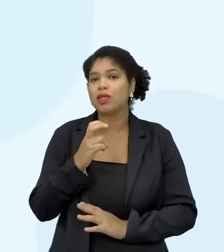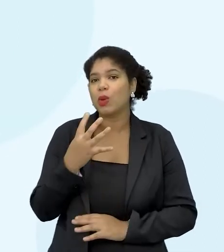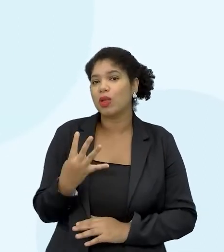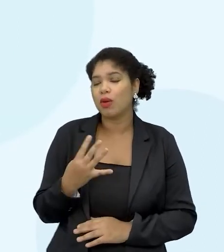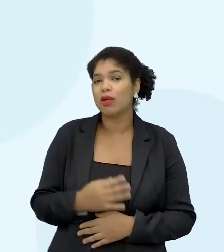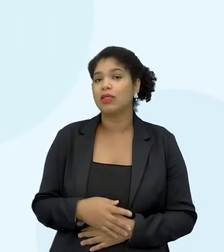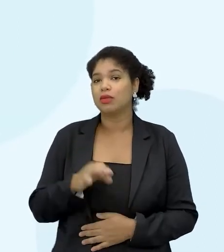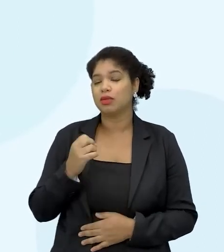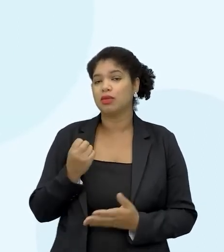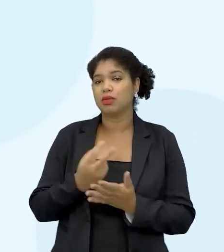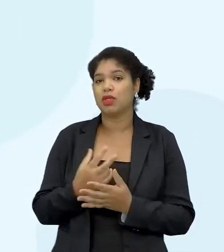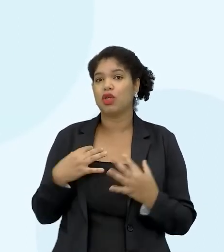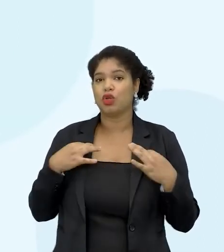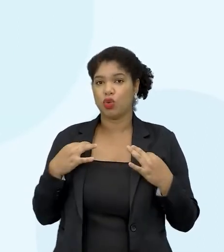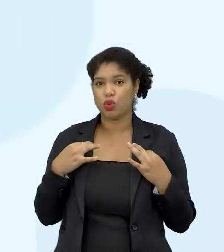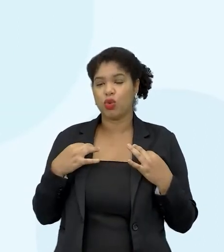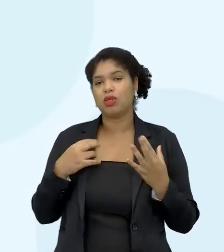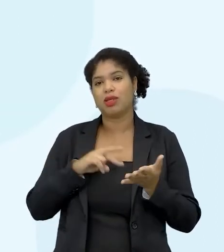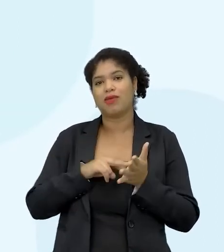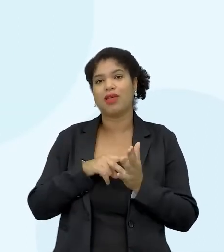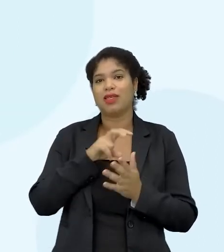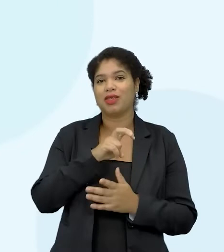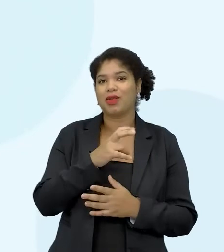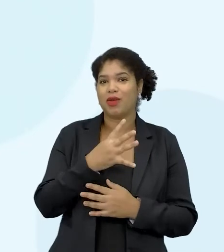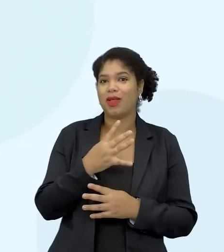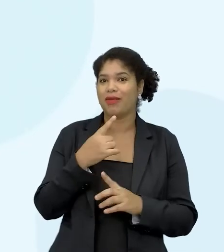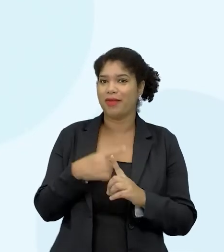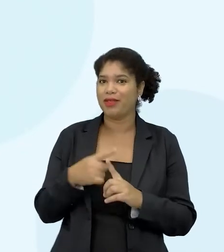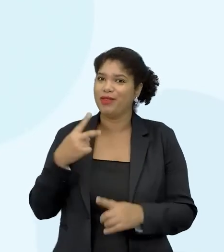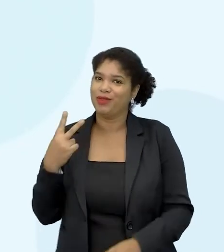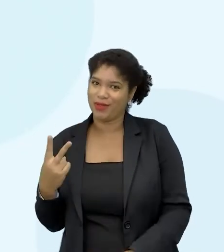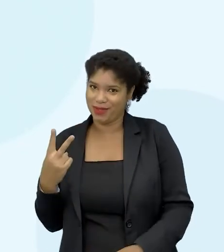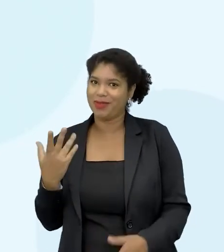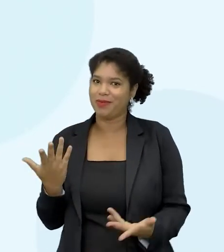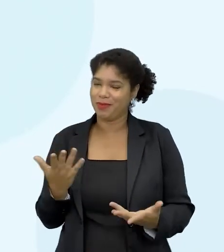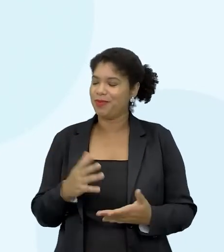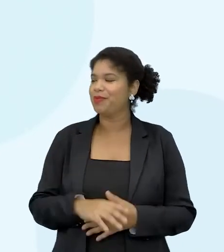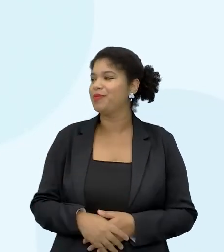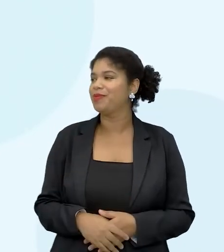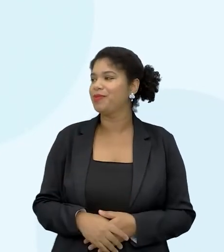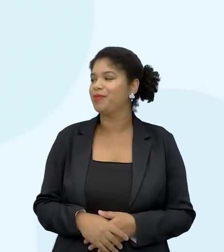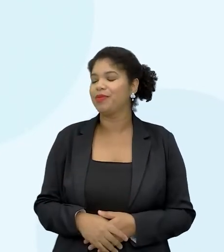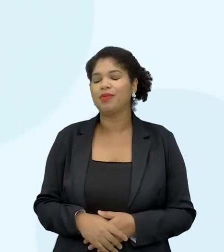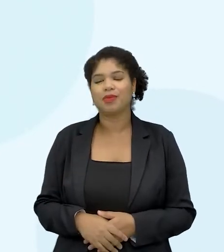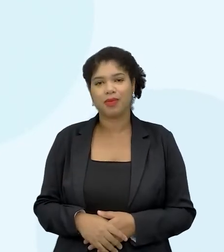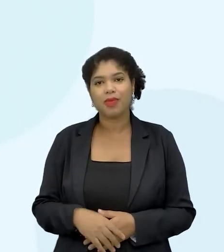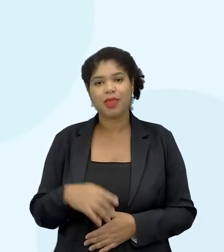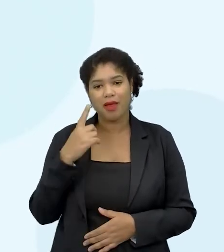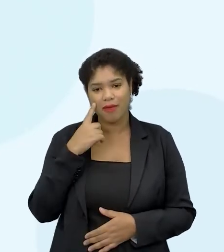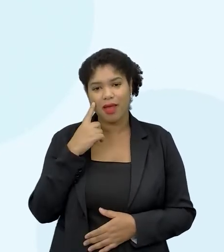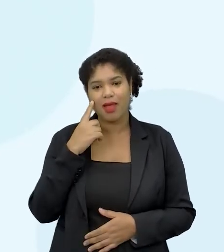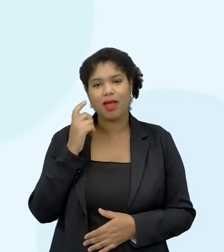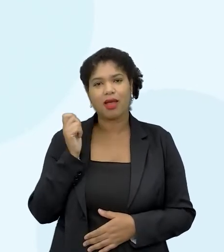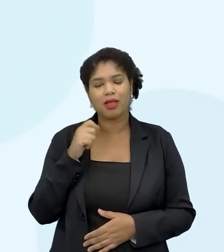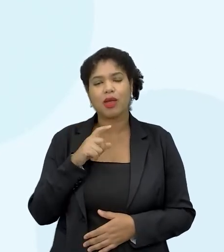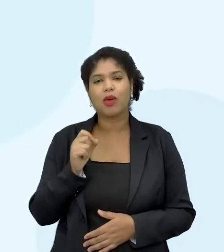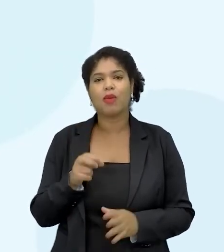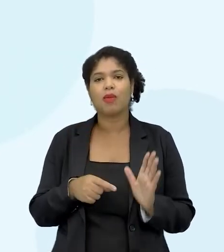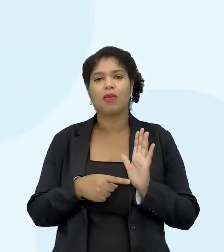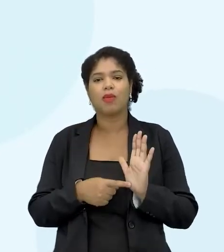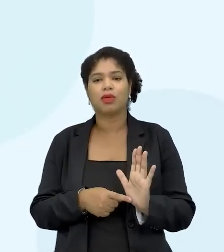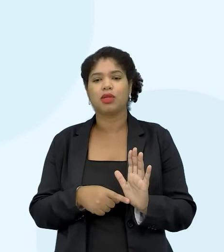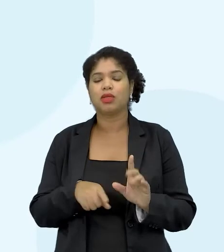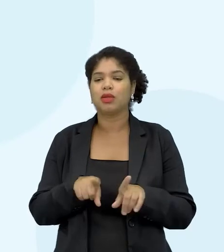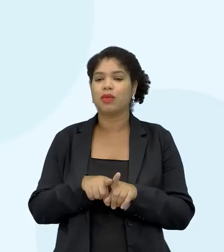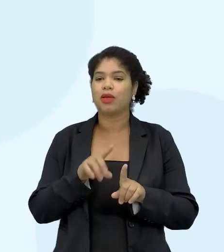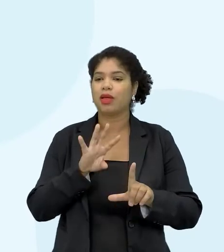vai. Bom, como a gente tem duas grandezas relacionadas, a gente pode também representar graficamente. Olha